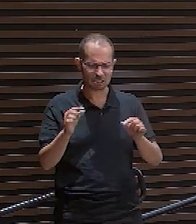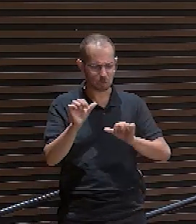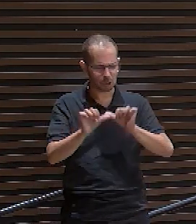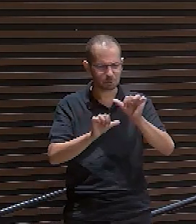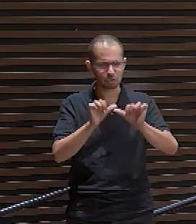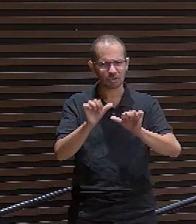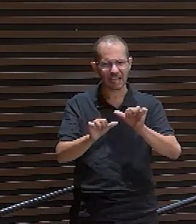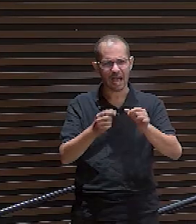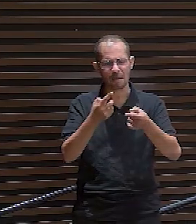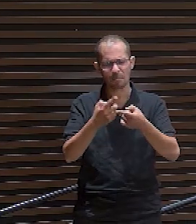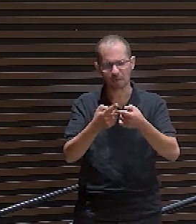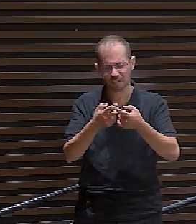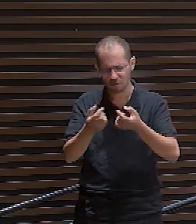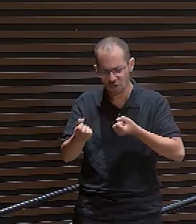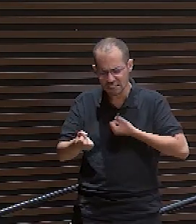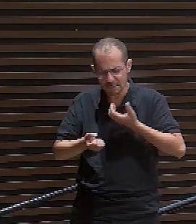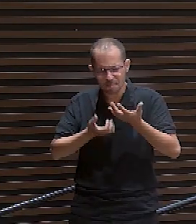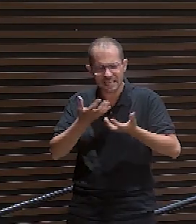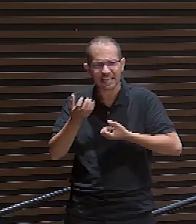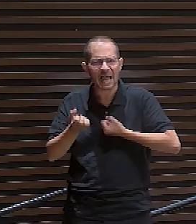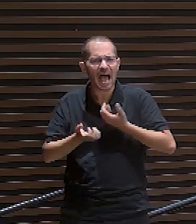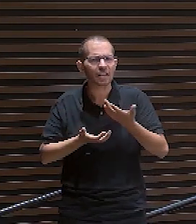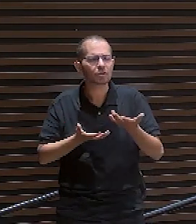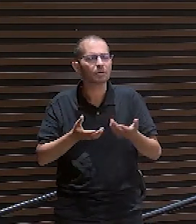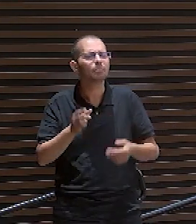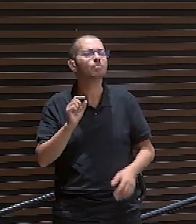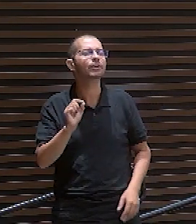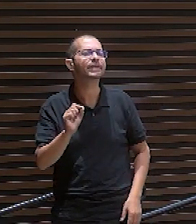porque foi inspirado. Eu digo: inspirado por quem?